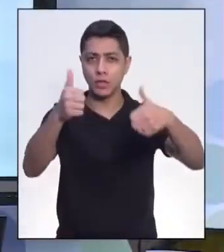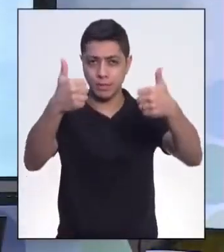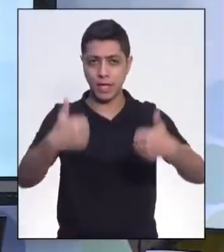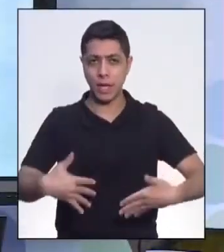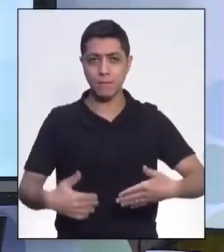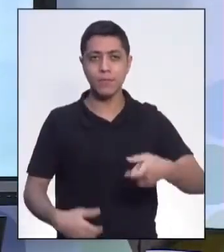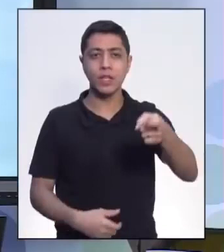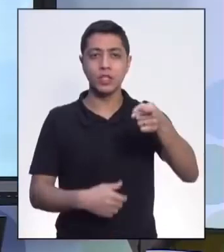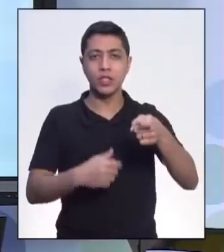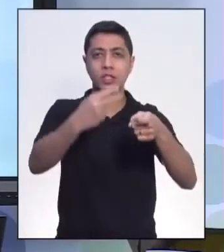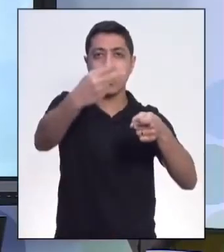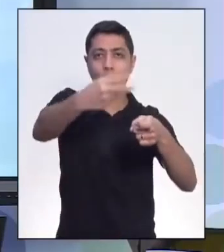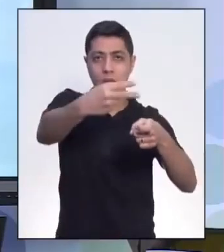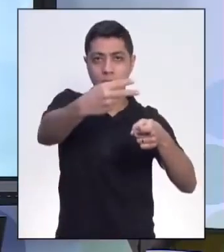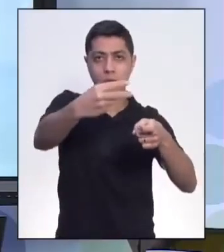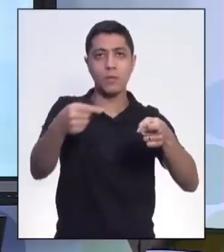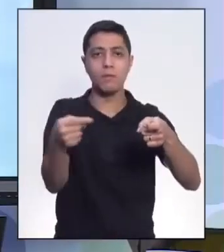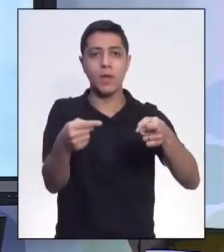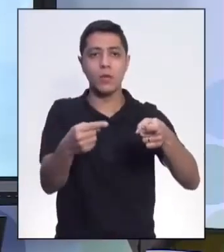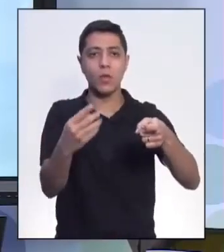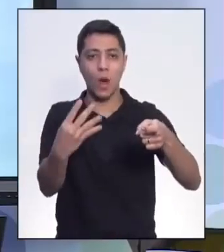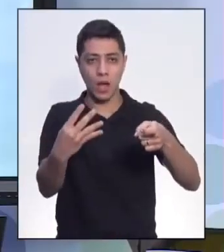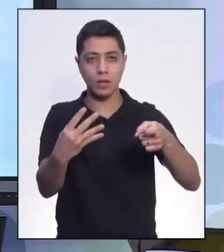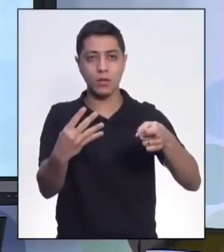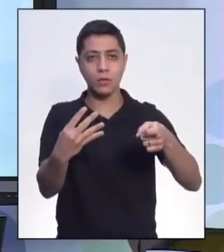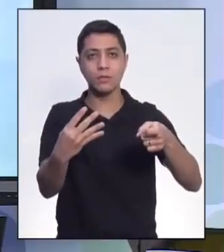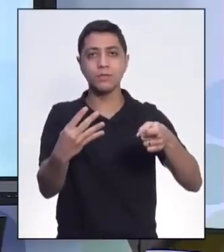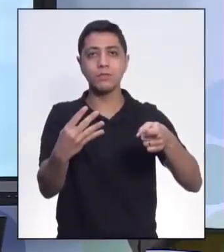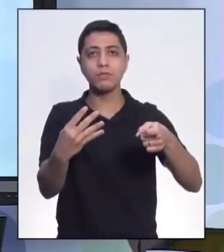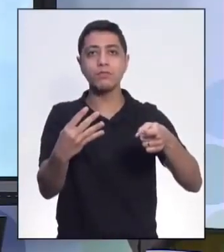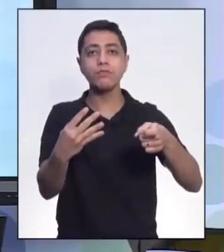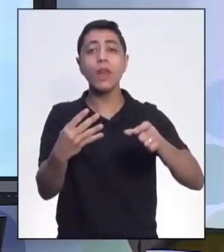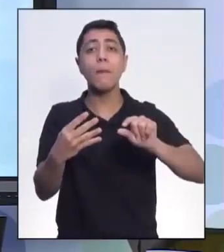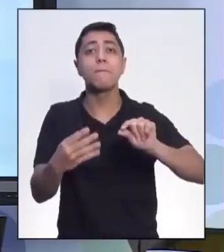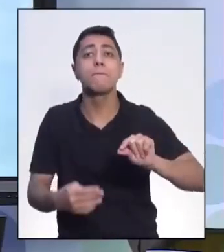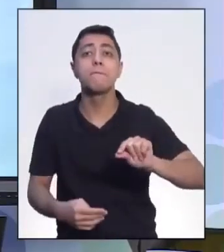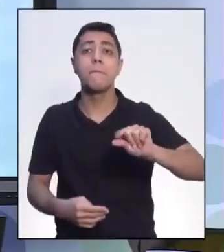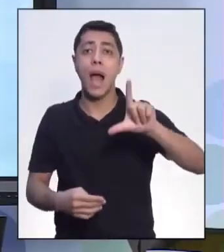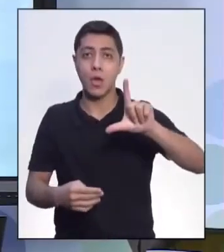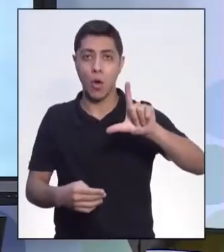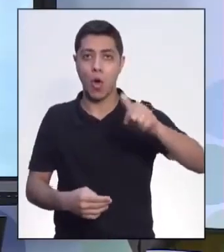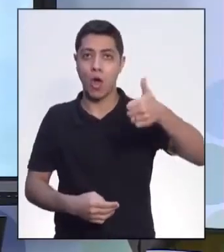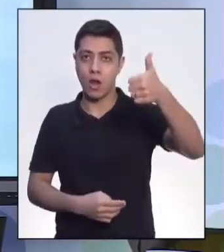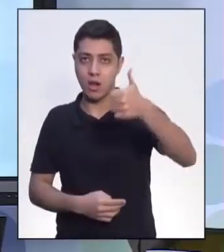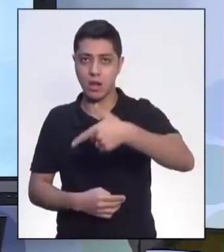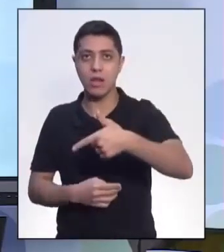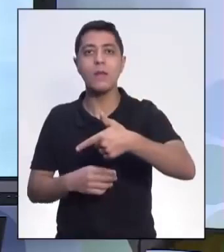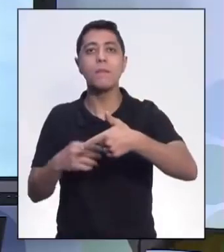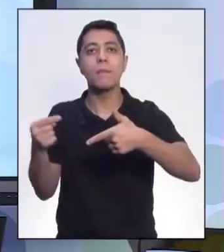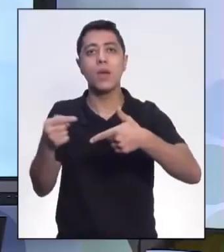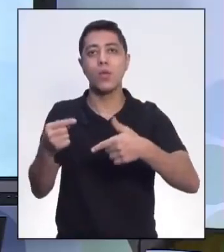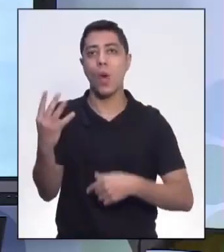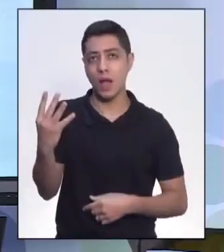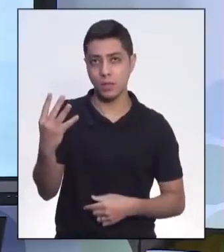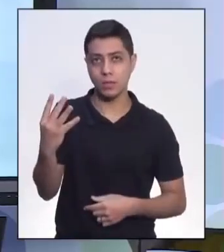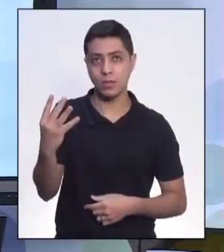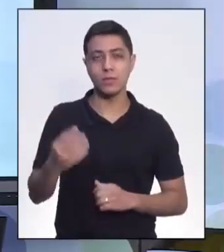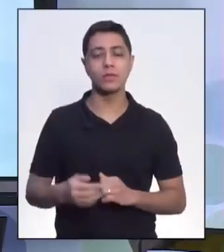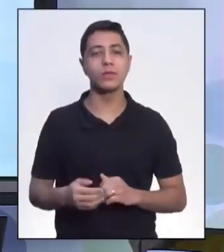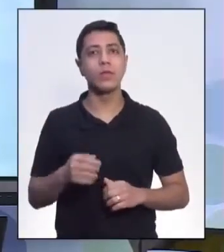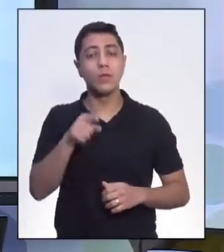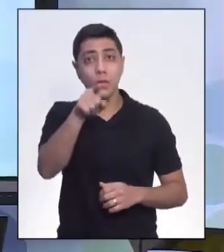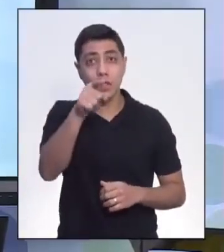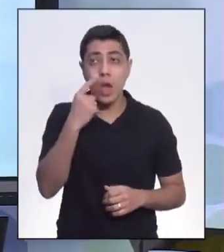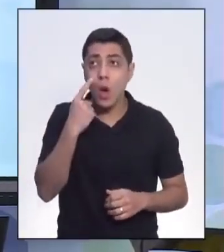menos 4 maior ou igual a menos 4 para todo número real x. Quando você vê isso, você se